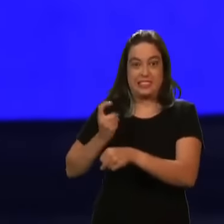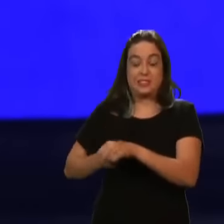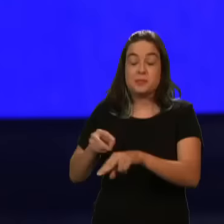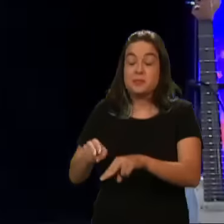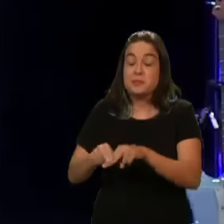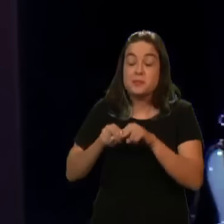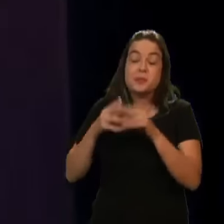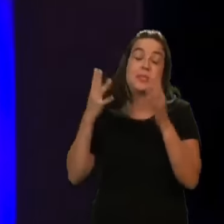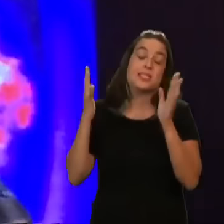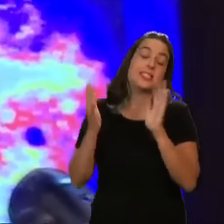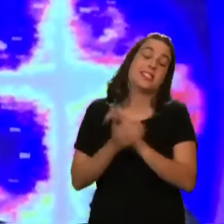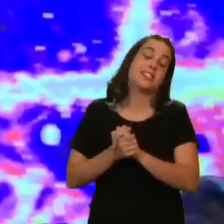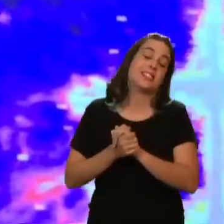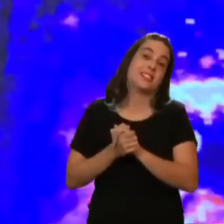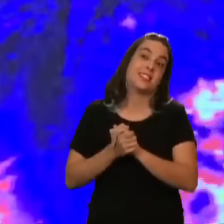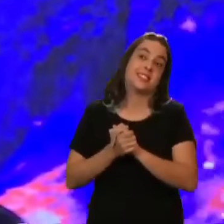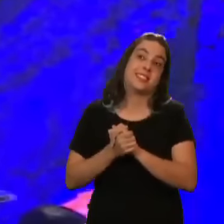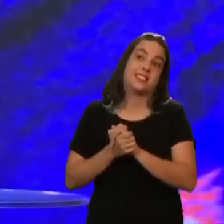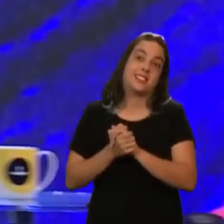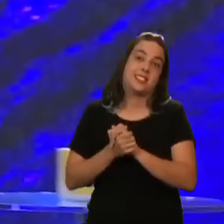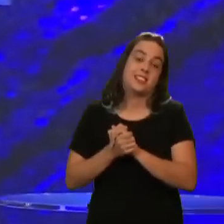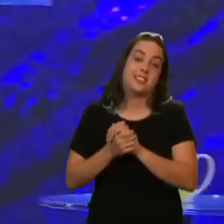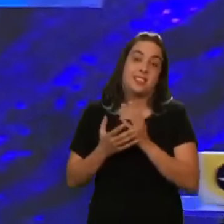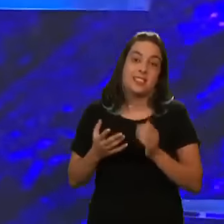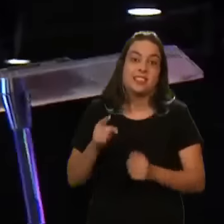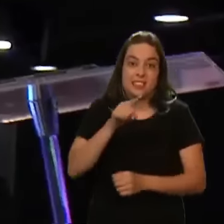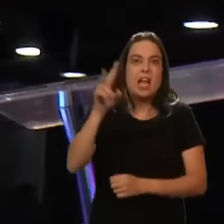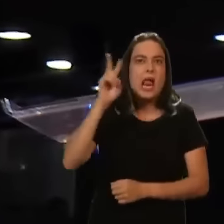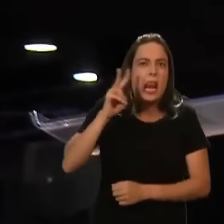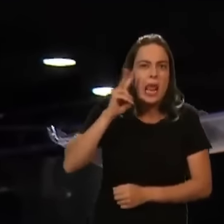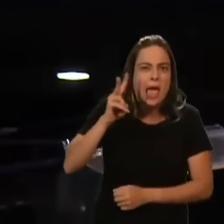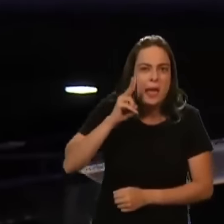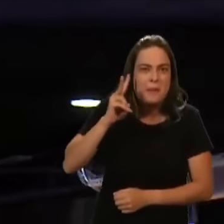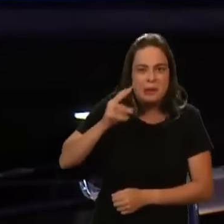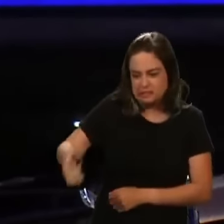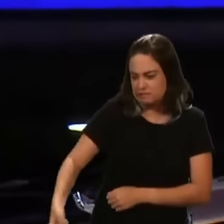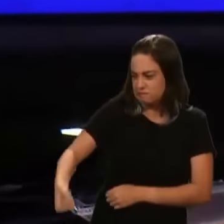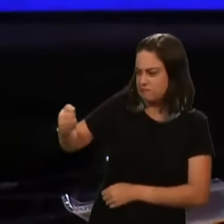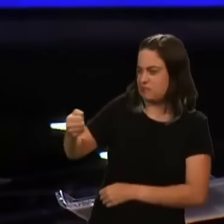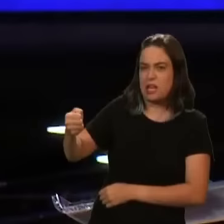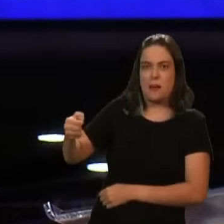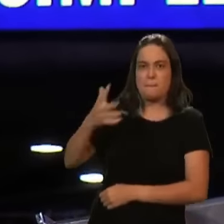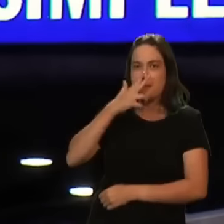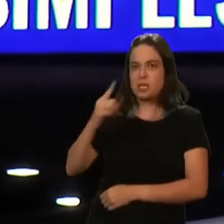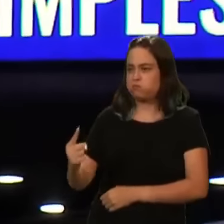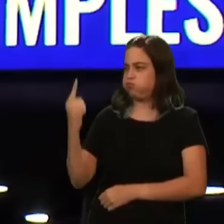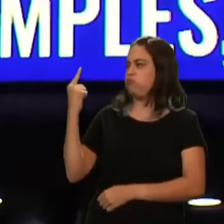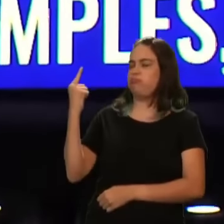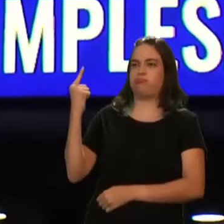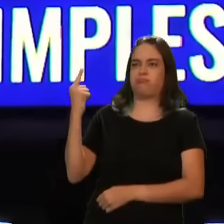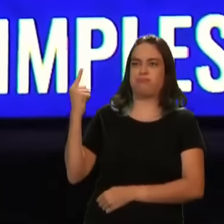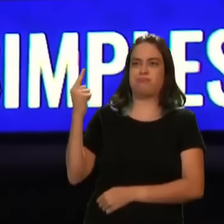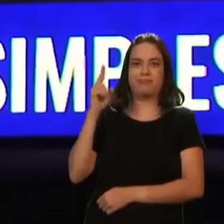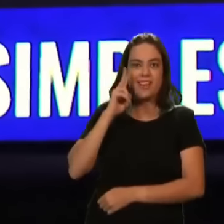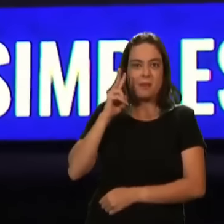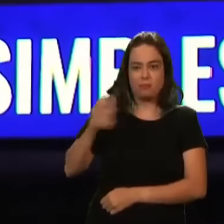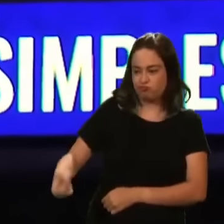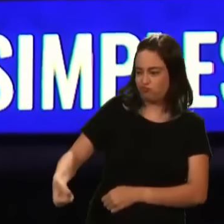Meu Deus, tem nem dois velhos aqui não? Quem lembra? Quem lembra? quebra desse freio de mão, meu Deus.